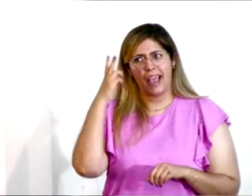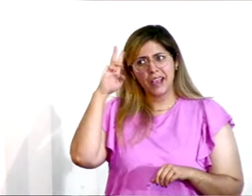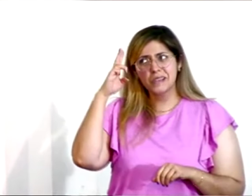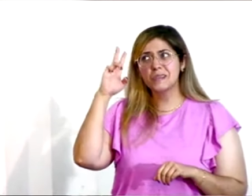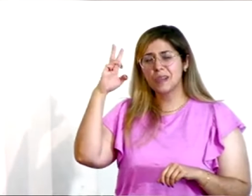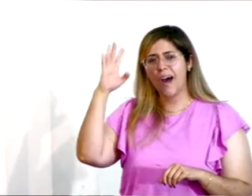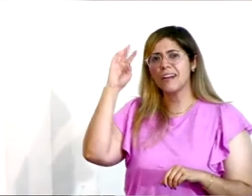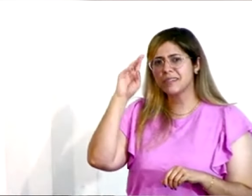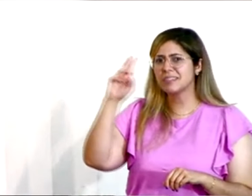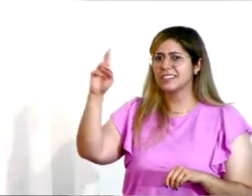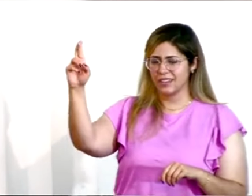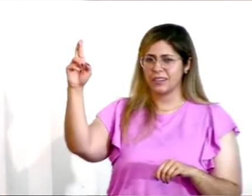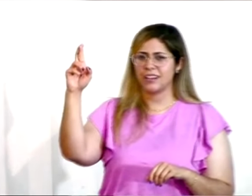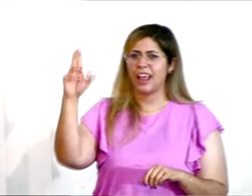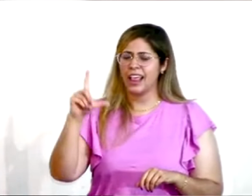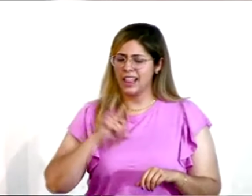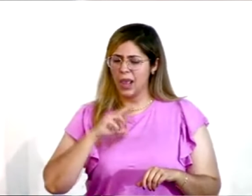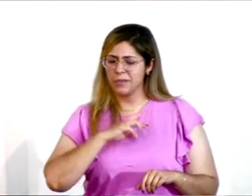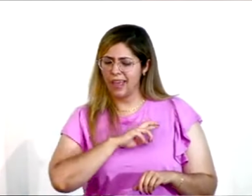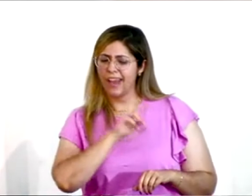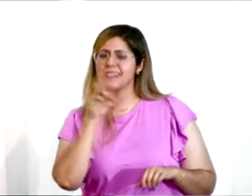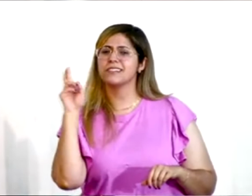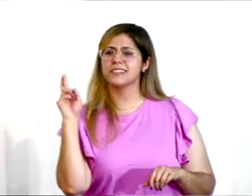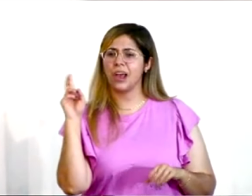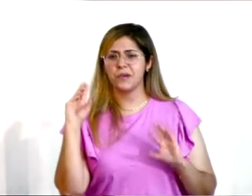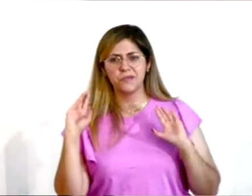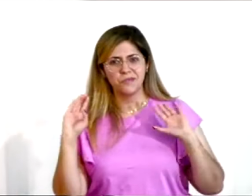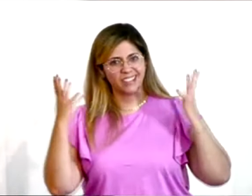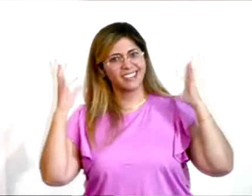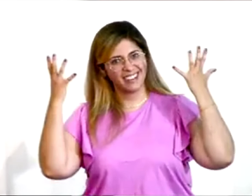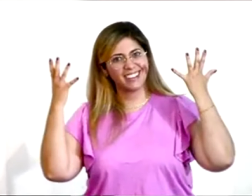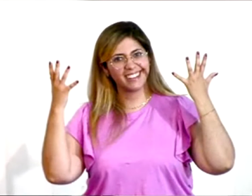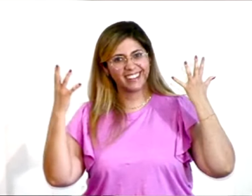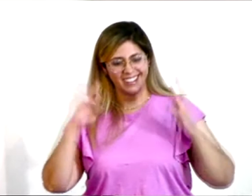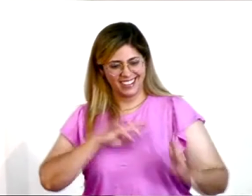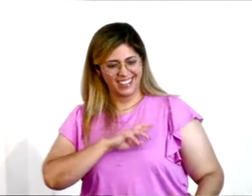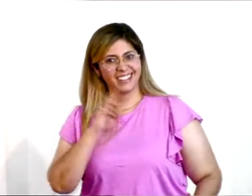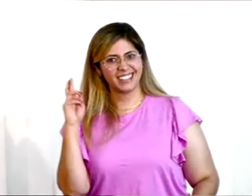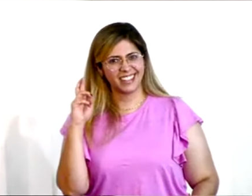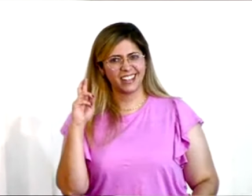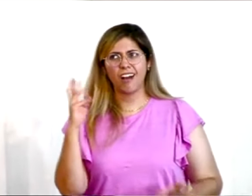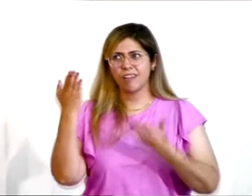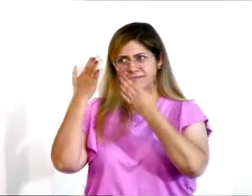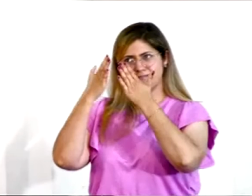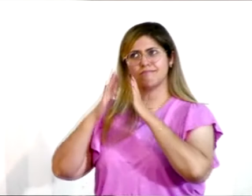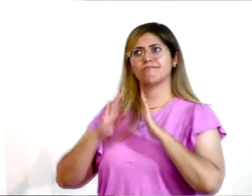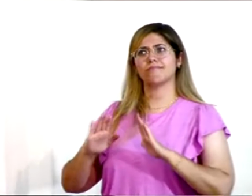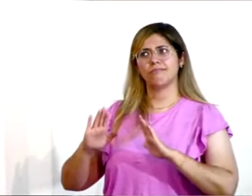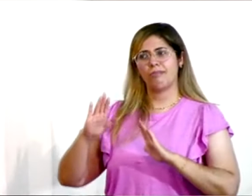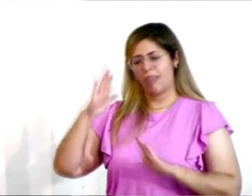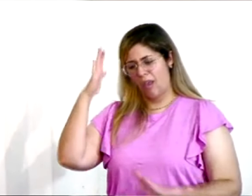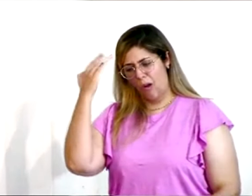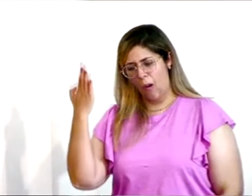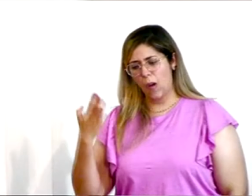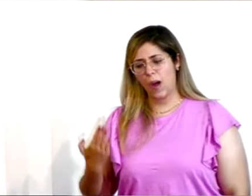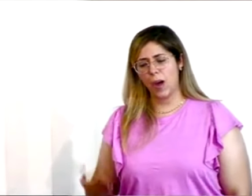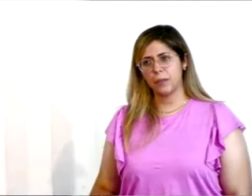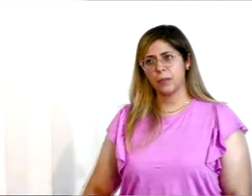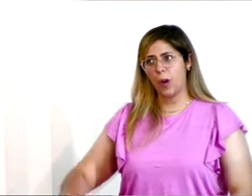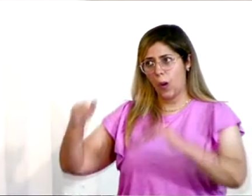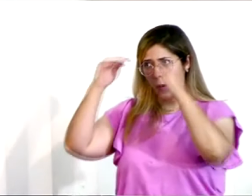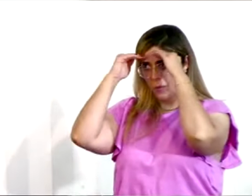uma religiosidade, temos nossas festas, temos uma devoção obediente.